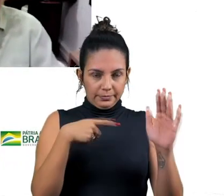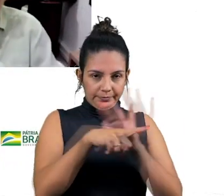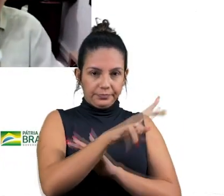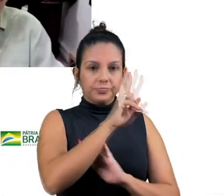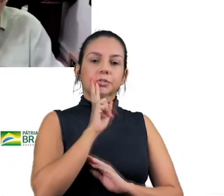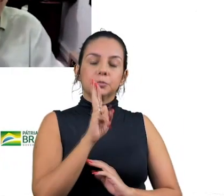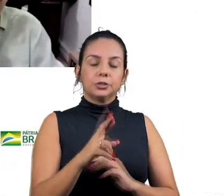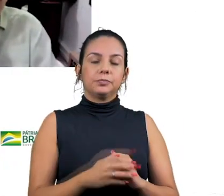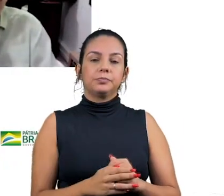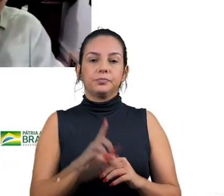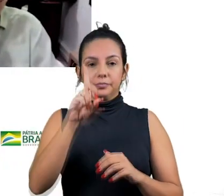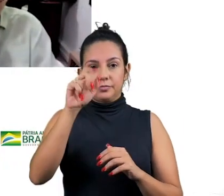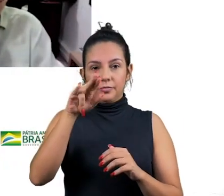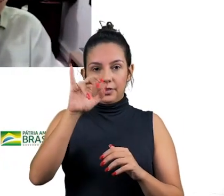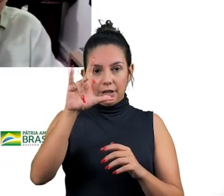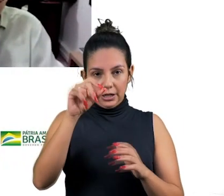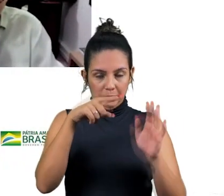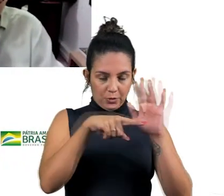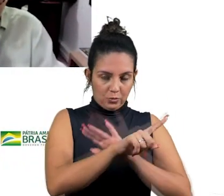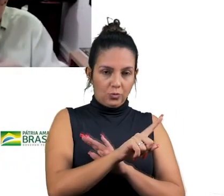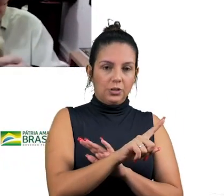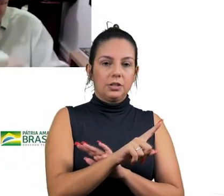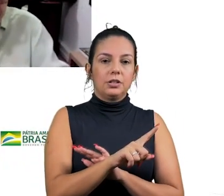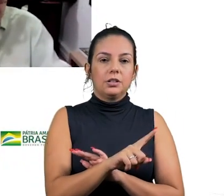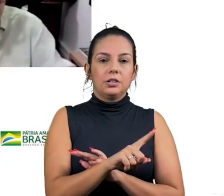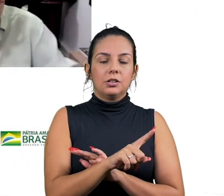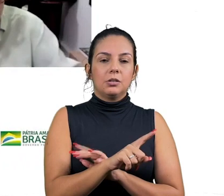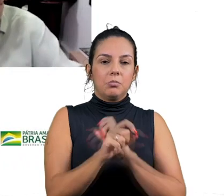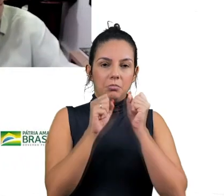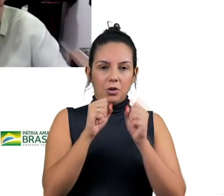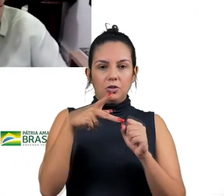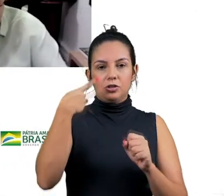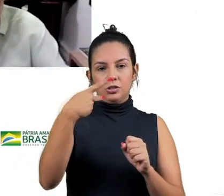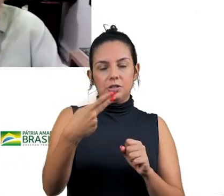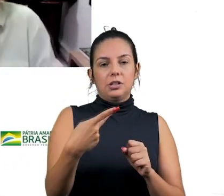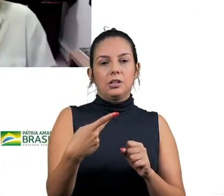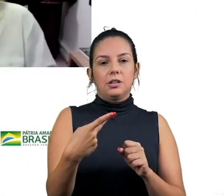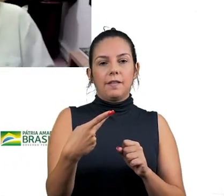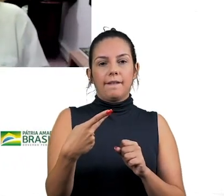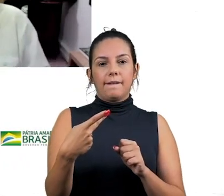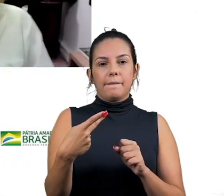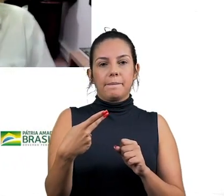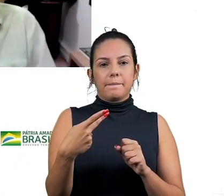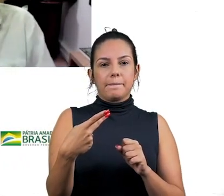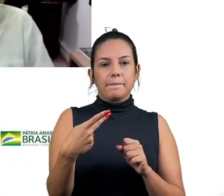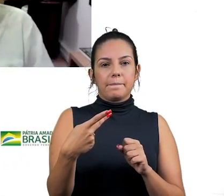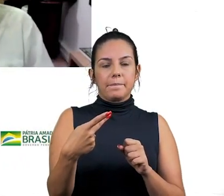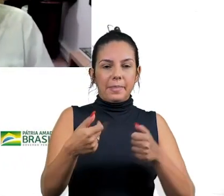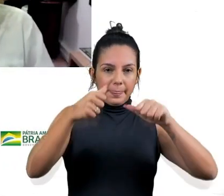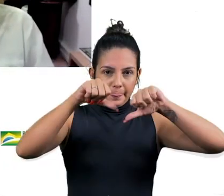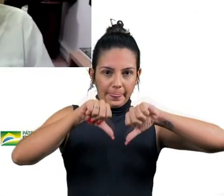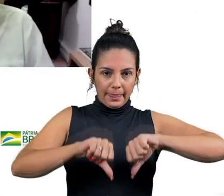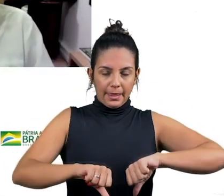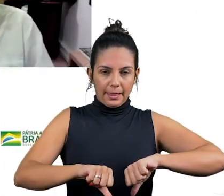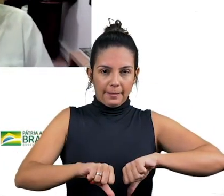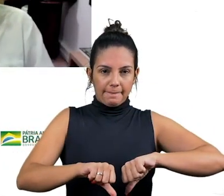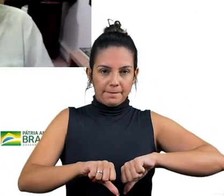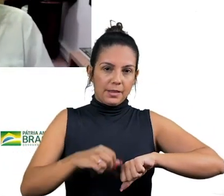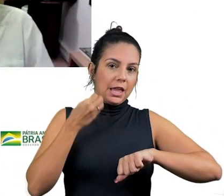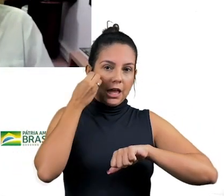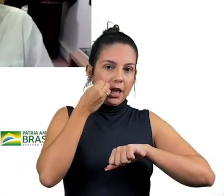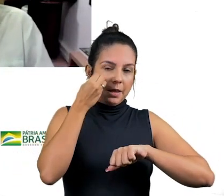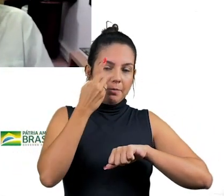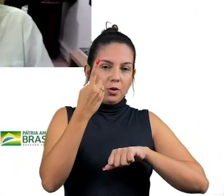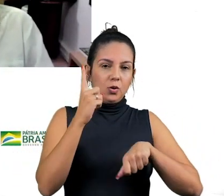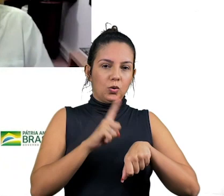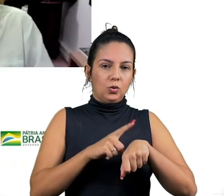responde. Danilo Marques pergunta se pode-se dizer que as crises colocam em cena a experimentação de